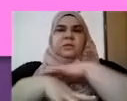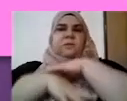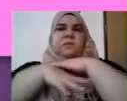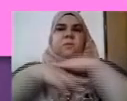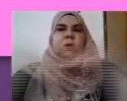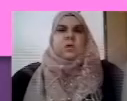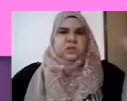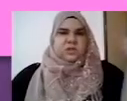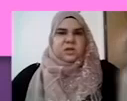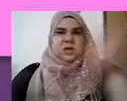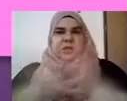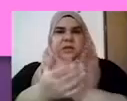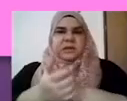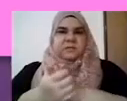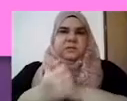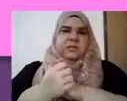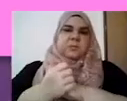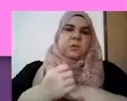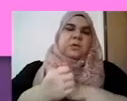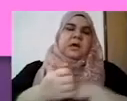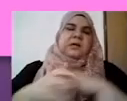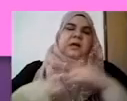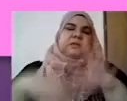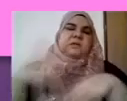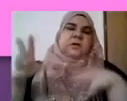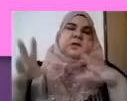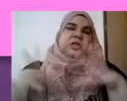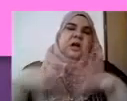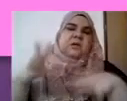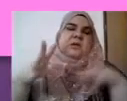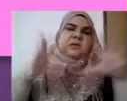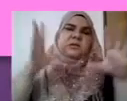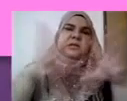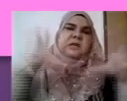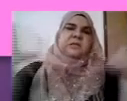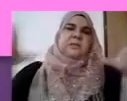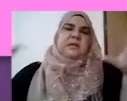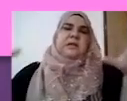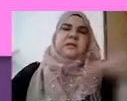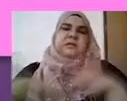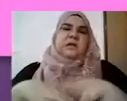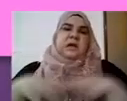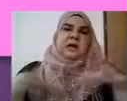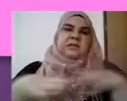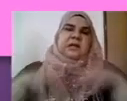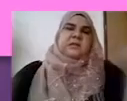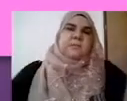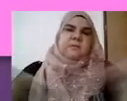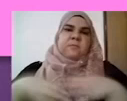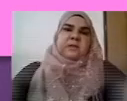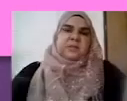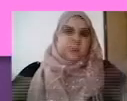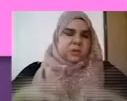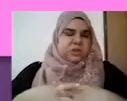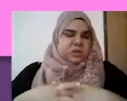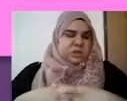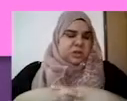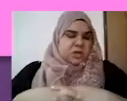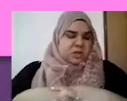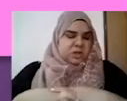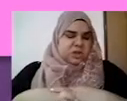ela conseguiu fazer um monte, né? Se vocês procurarem aí, vocês vão achar essas 15 maneiras, as 15